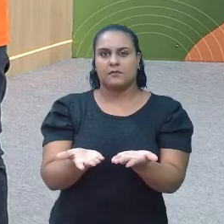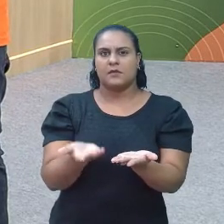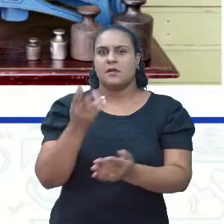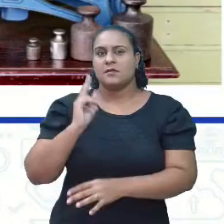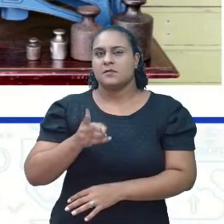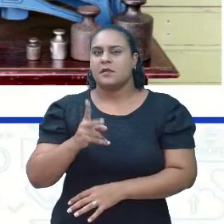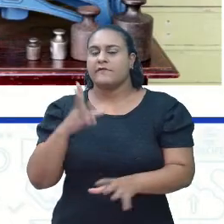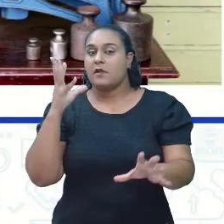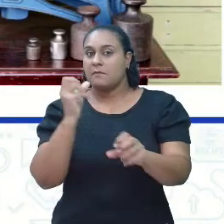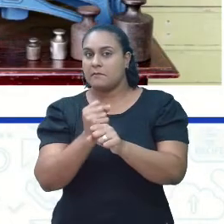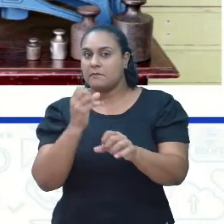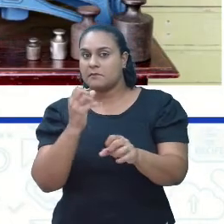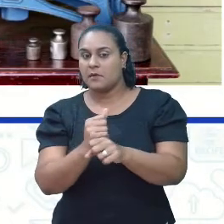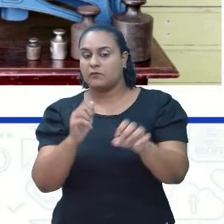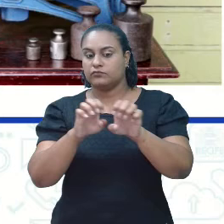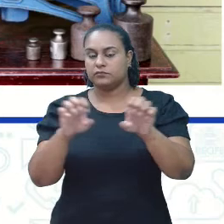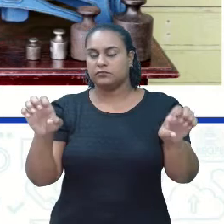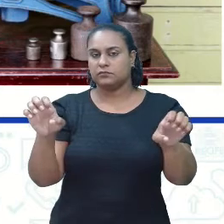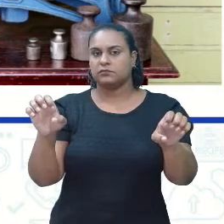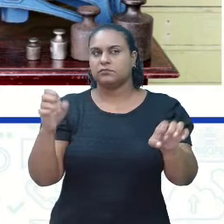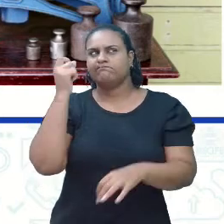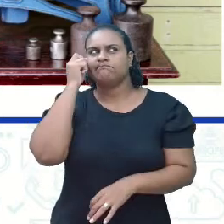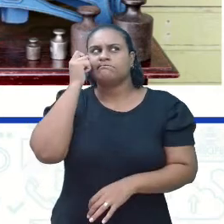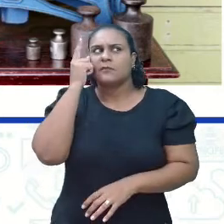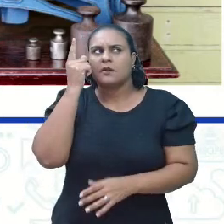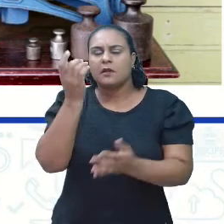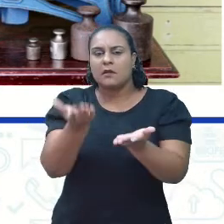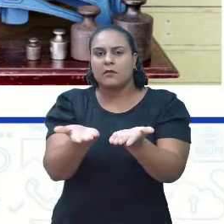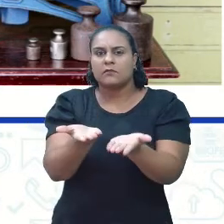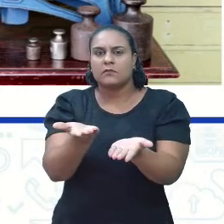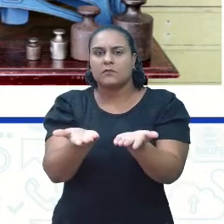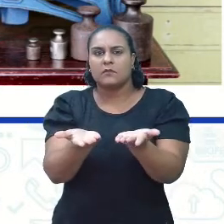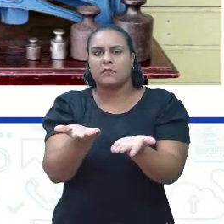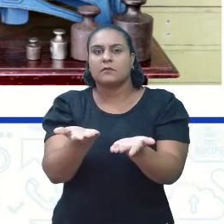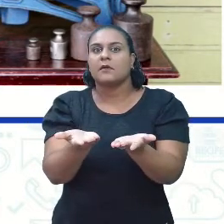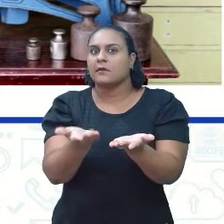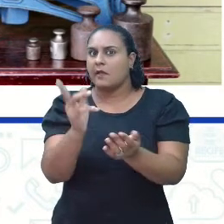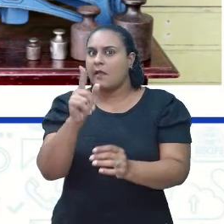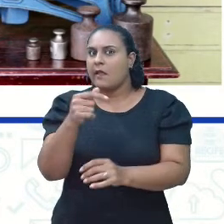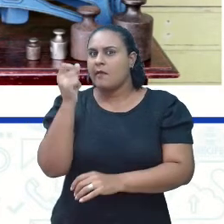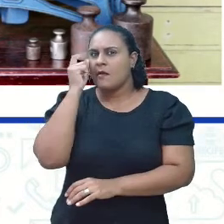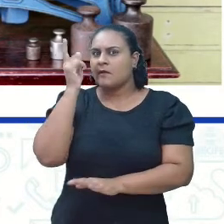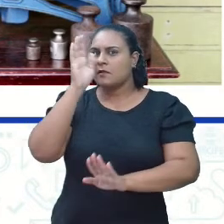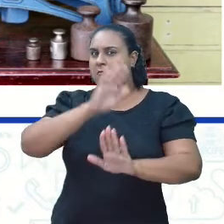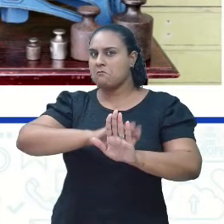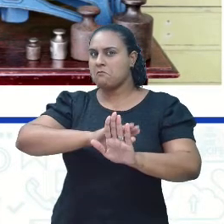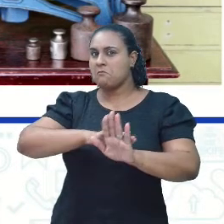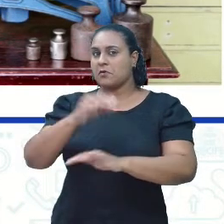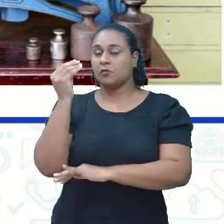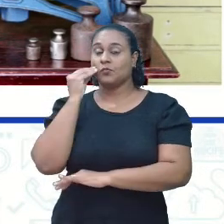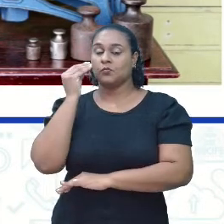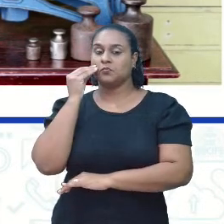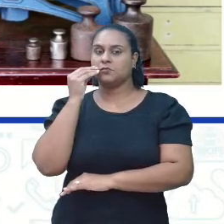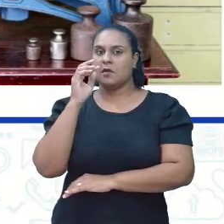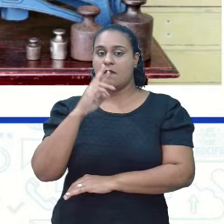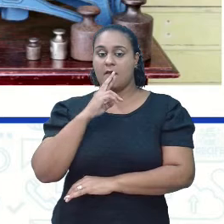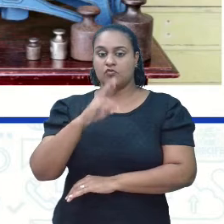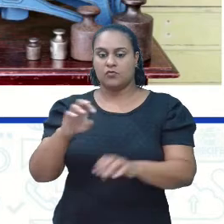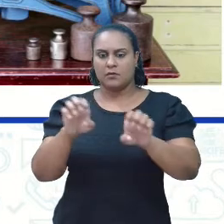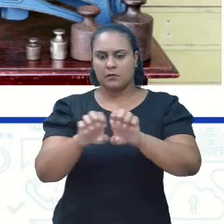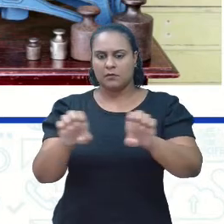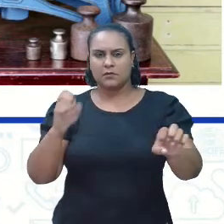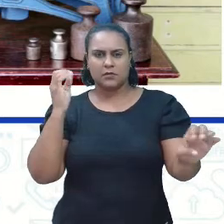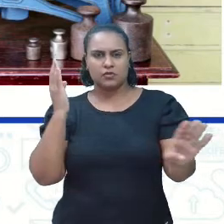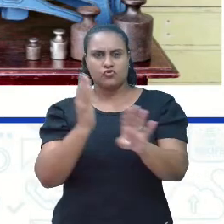resolvendo uma equação, a ideia de equilíbrio é a ideia que está por trás de você tentar resolver uma equação,